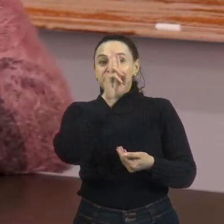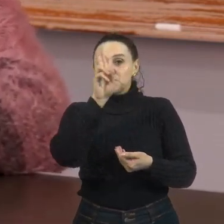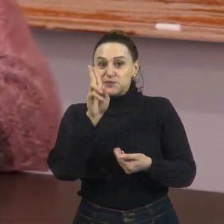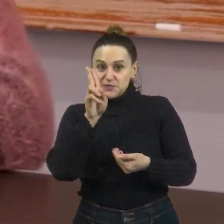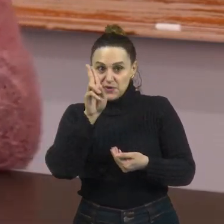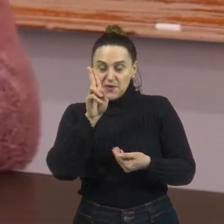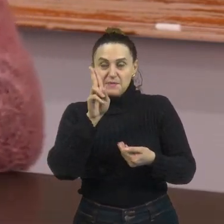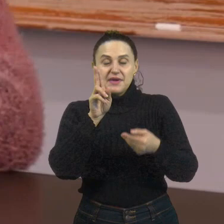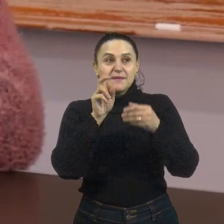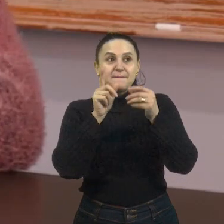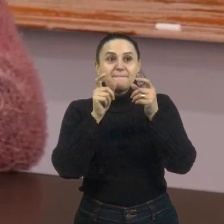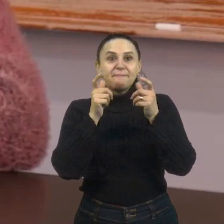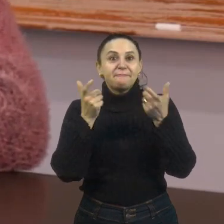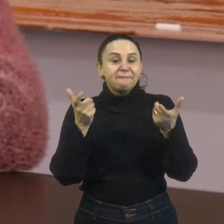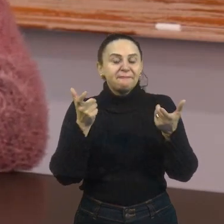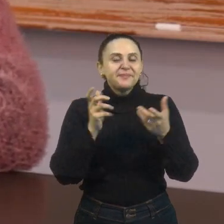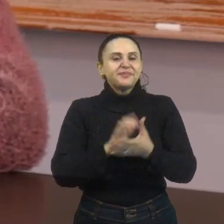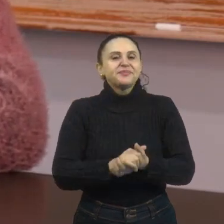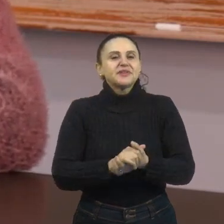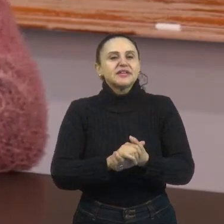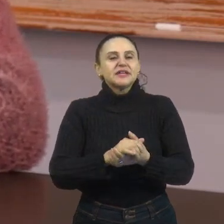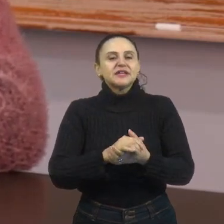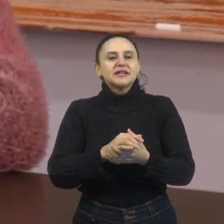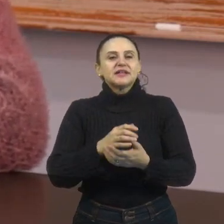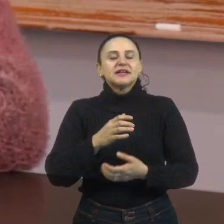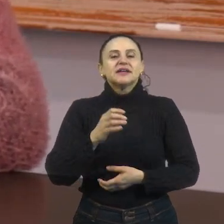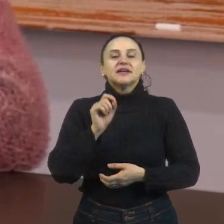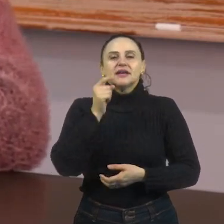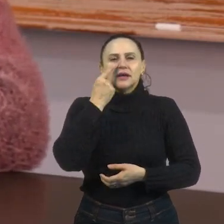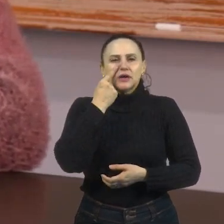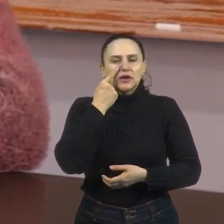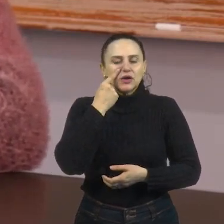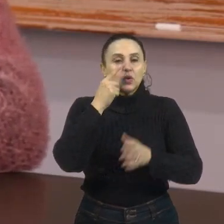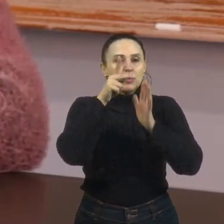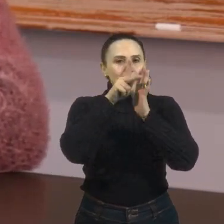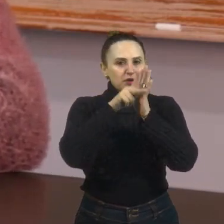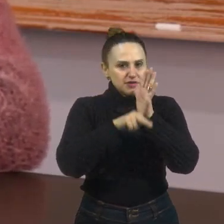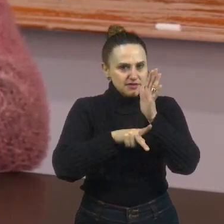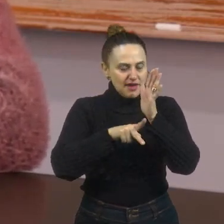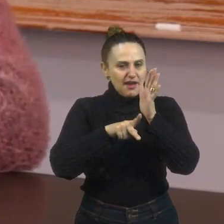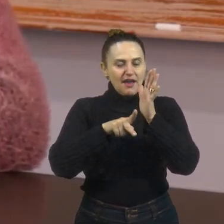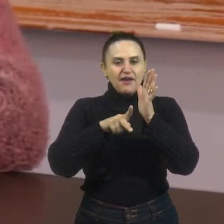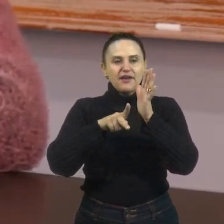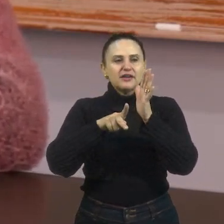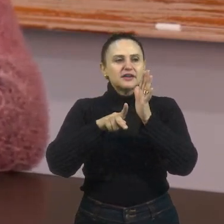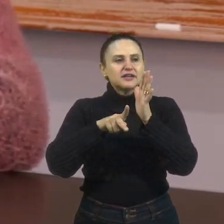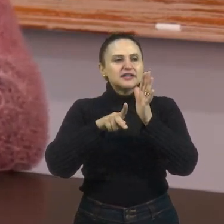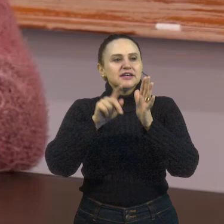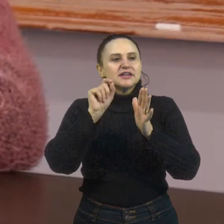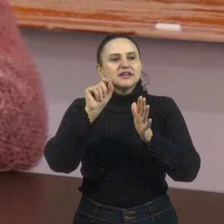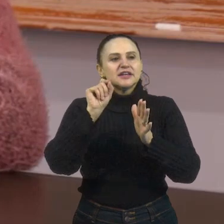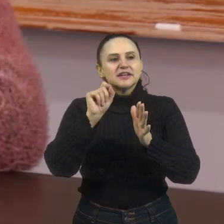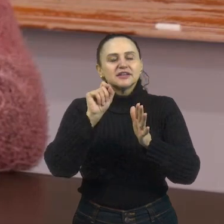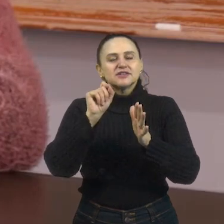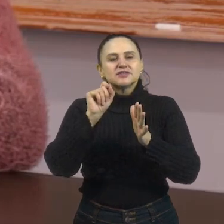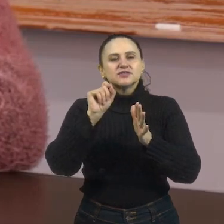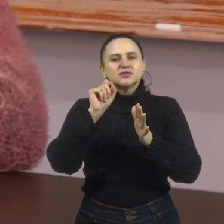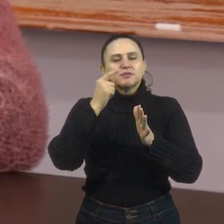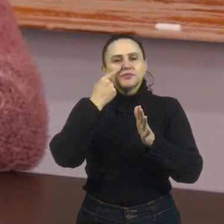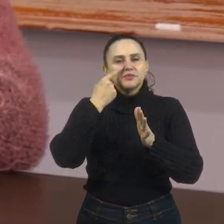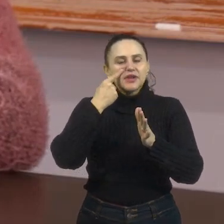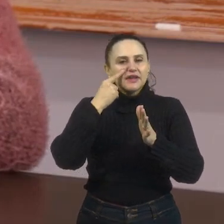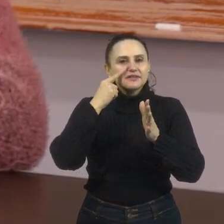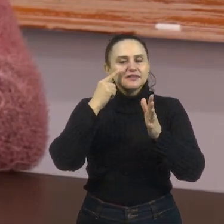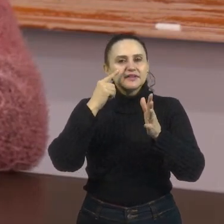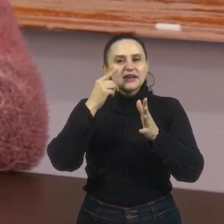nome. O processo de constituição do sujeito no contexto da educação formal a partir da